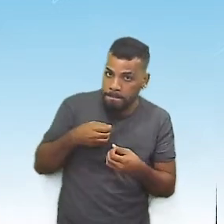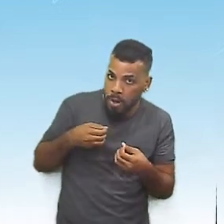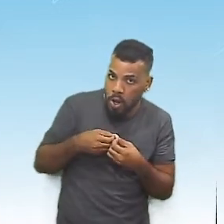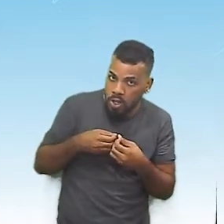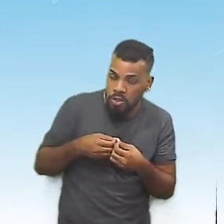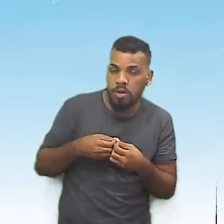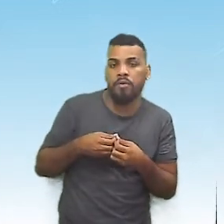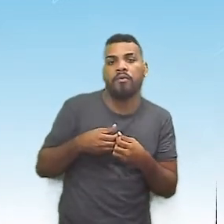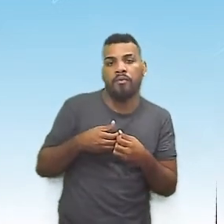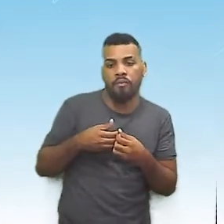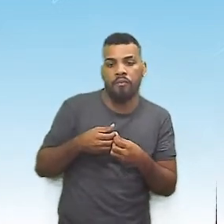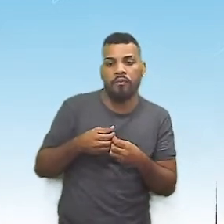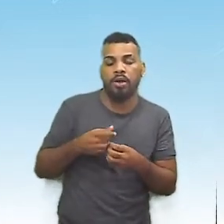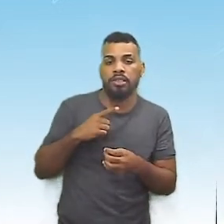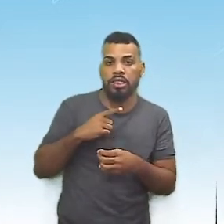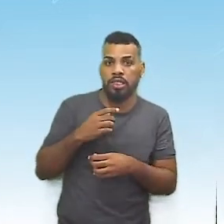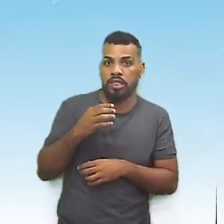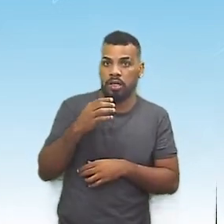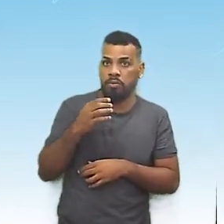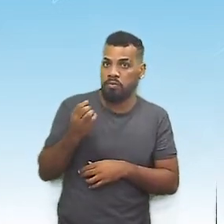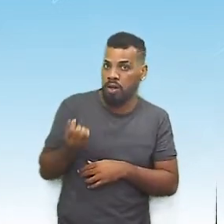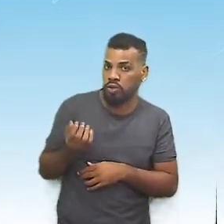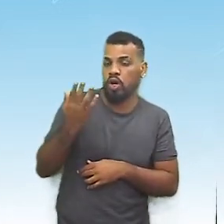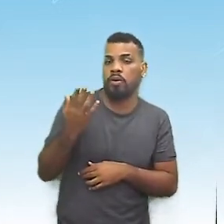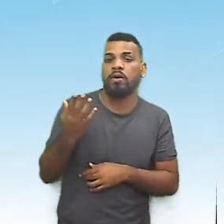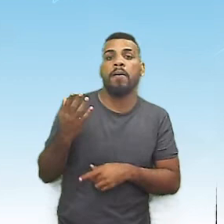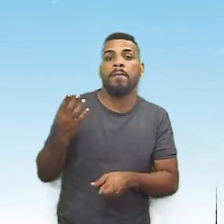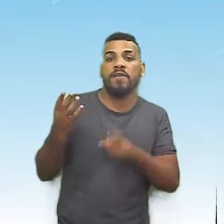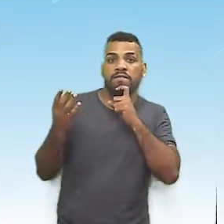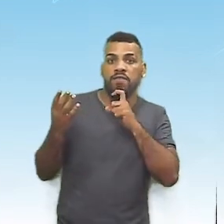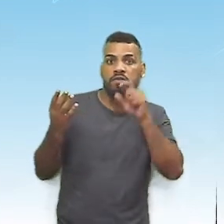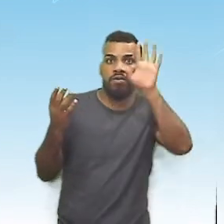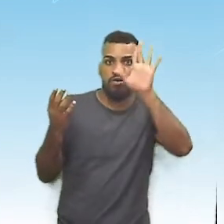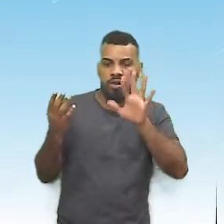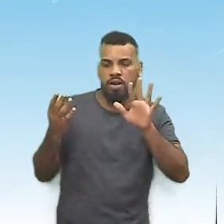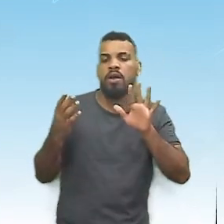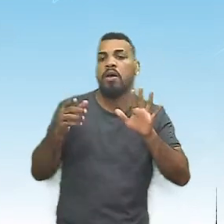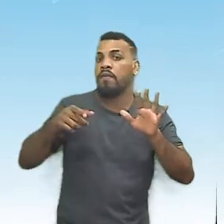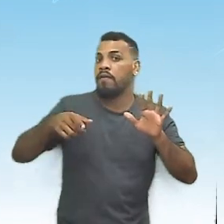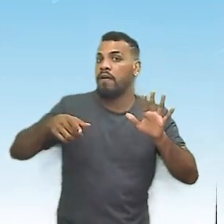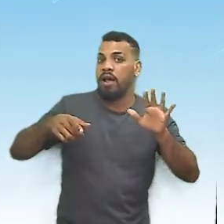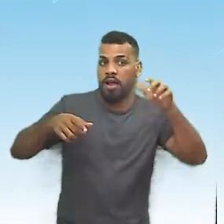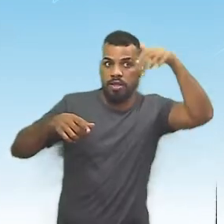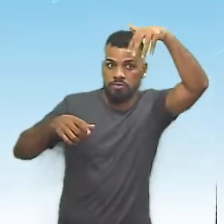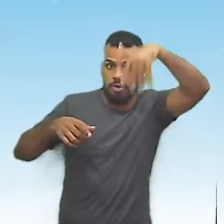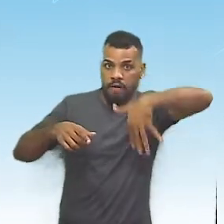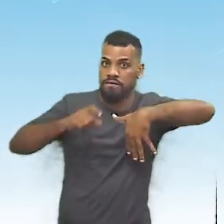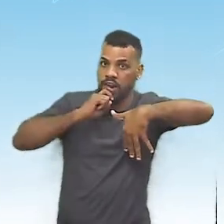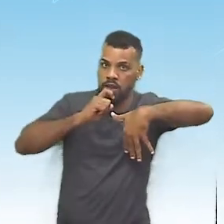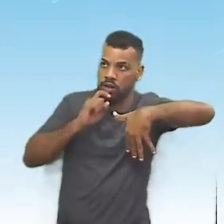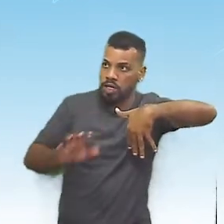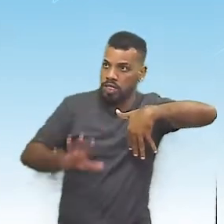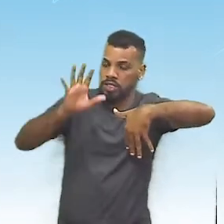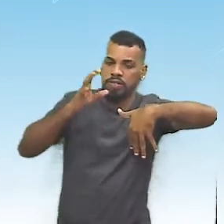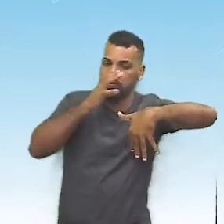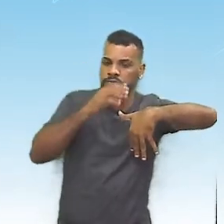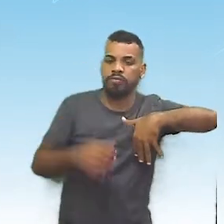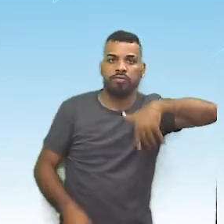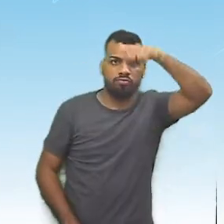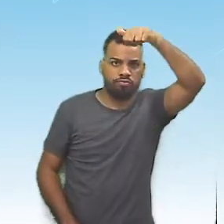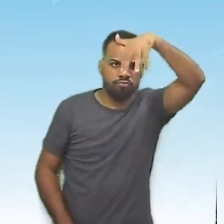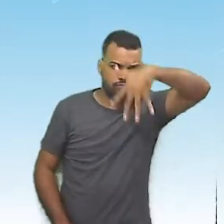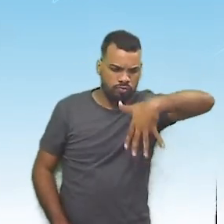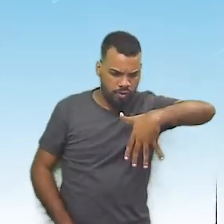superfície, ele sobe e o ar mais frio da atmosfera desce. Quando o ar frio, ele que desceu,